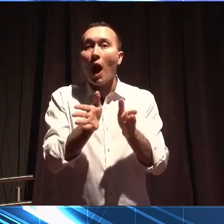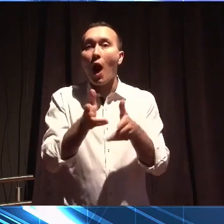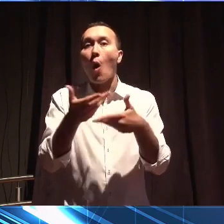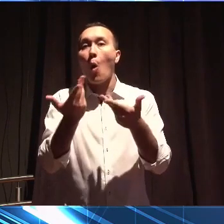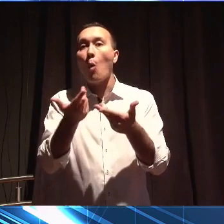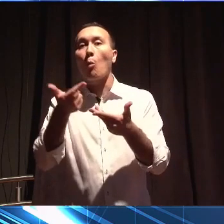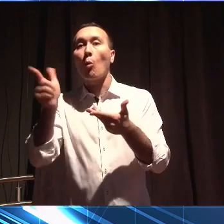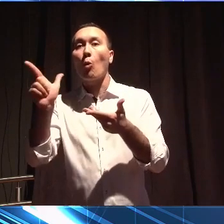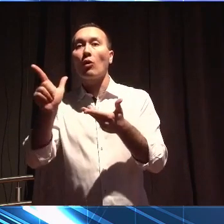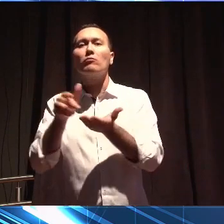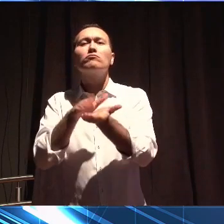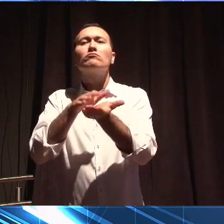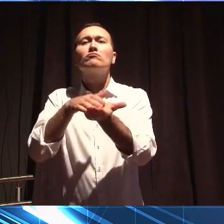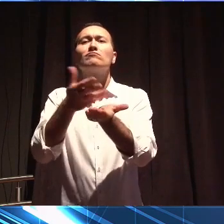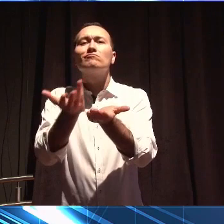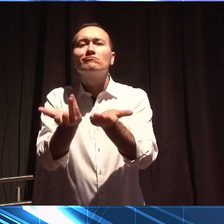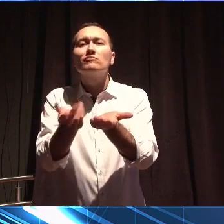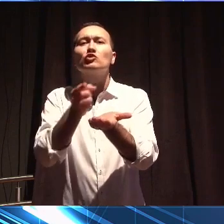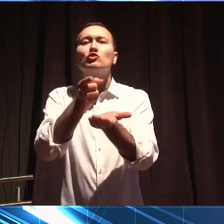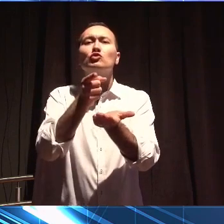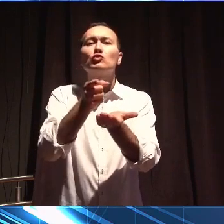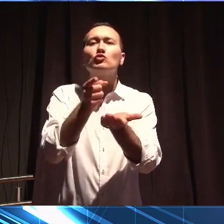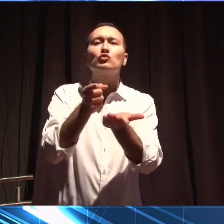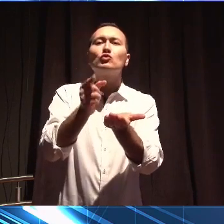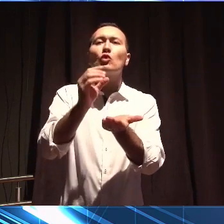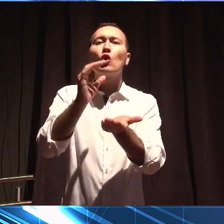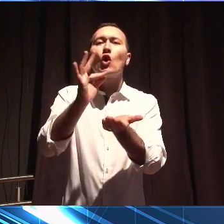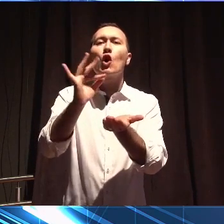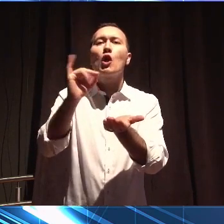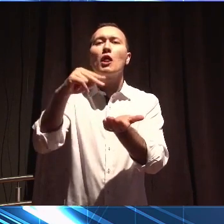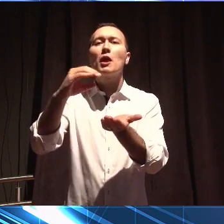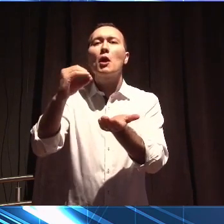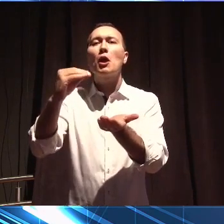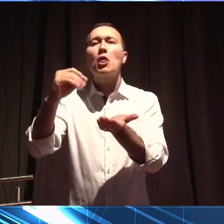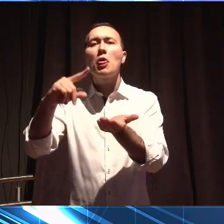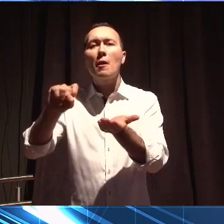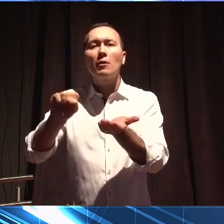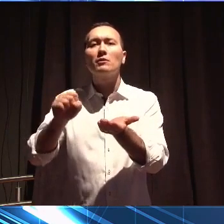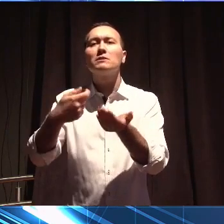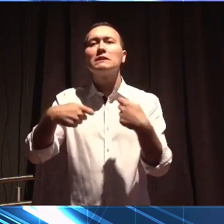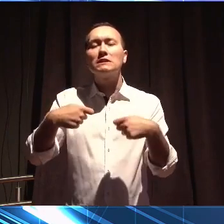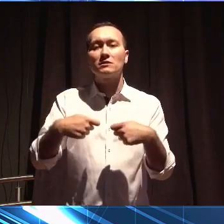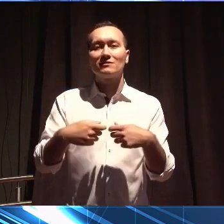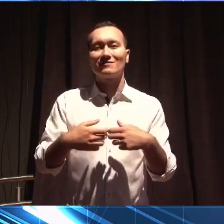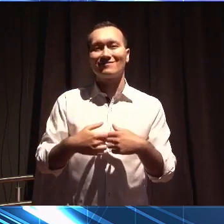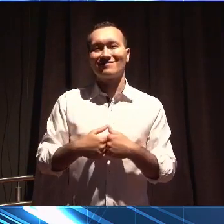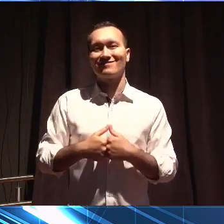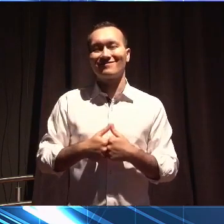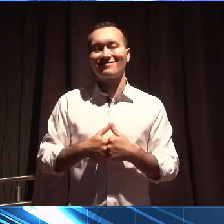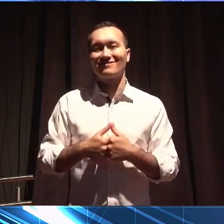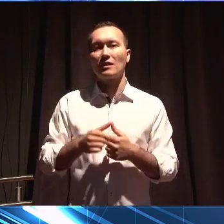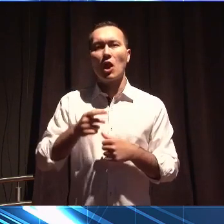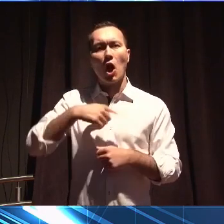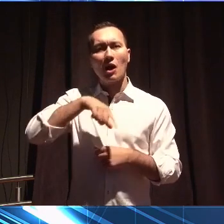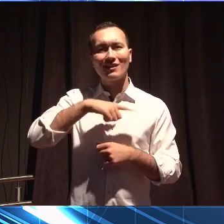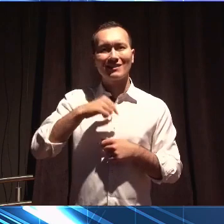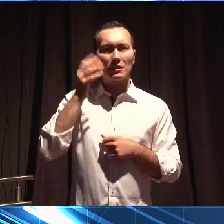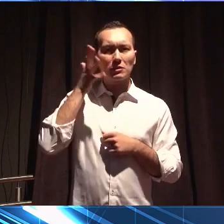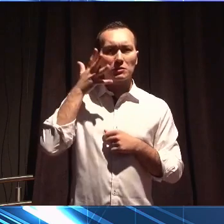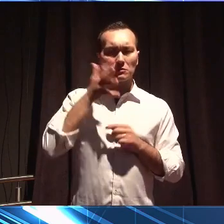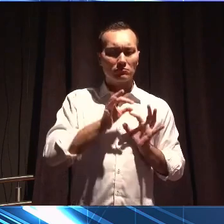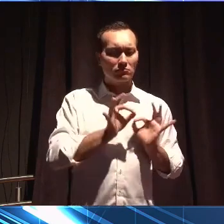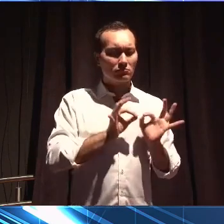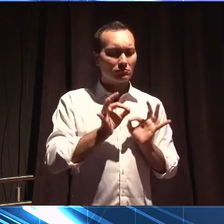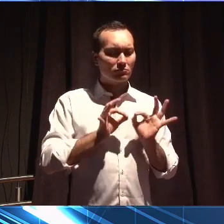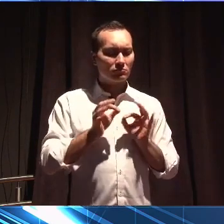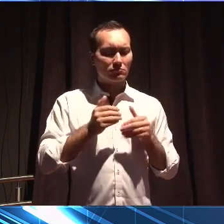por um time de FinOps para fazer economia. E quando a gente estava montando a apresentação, assim, a gente estava combinando algumas técnicas de como